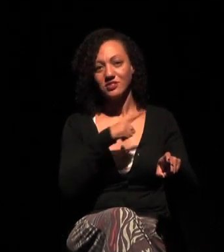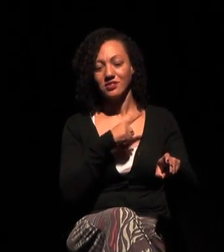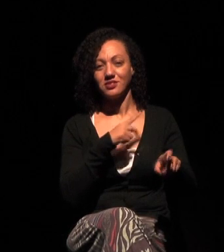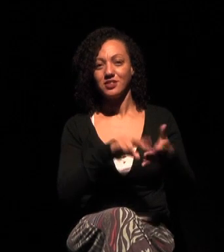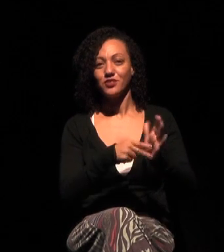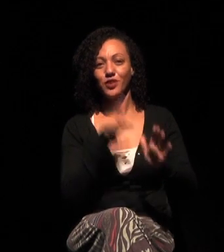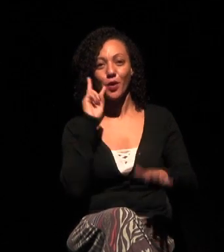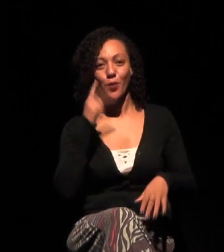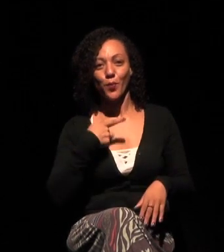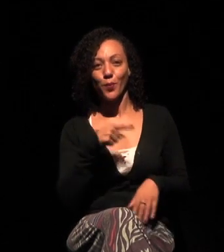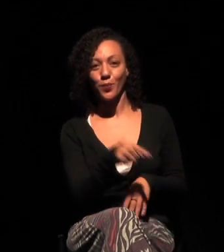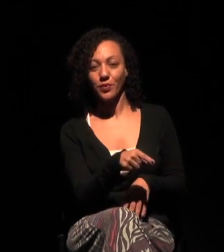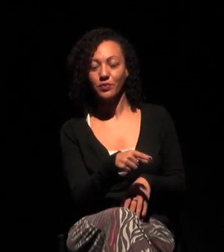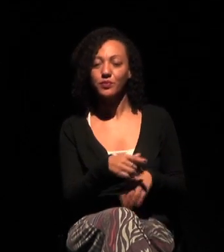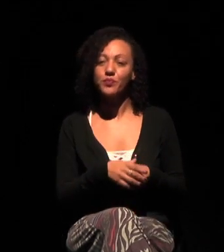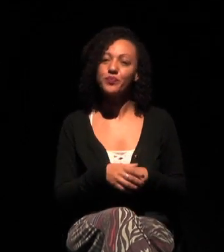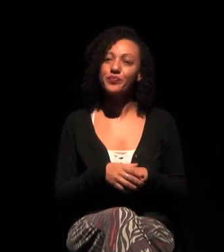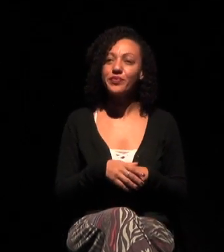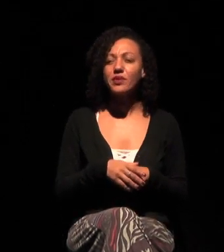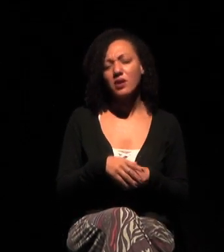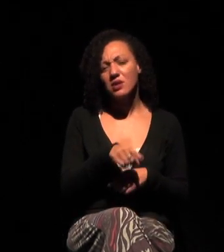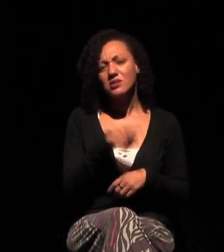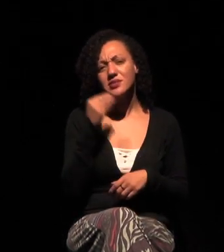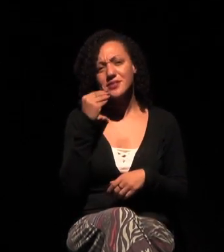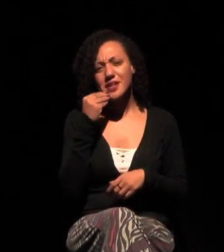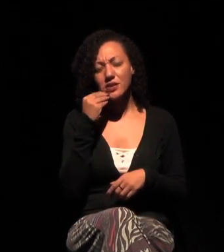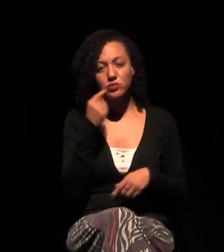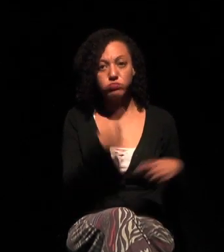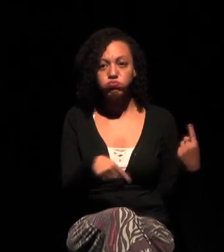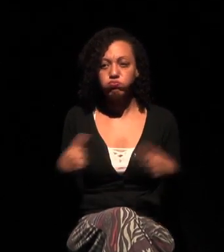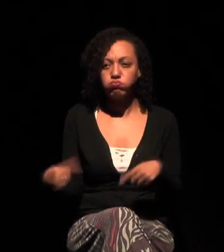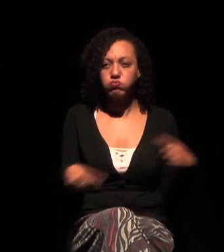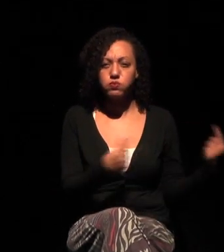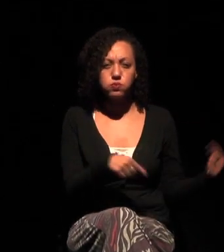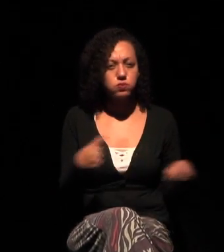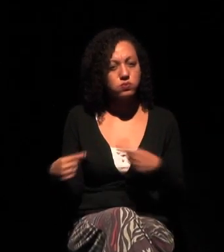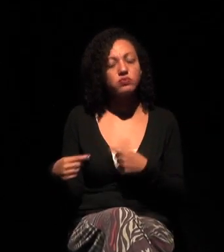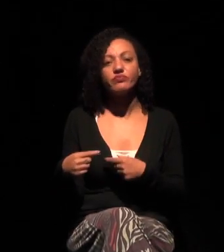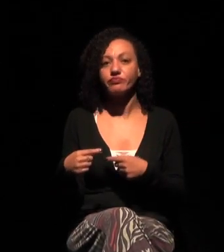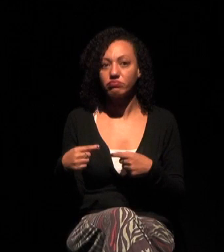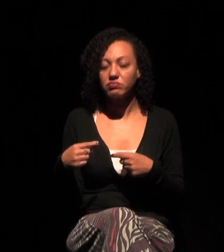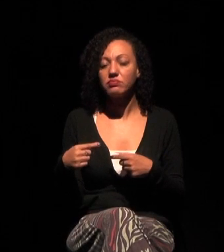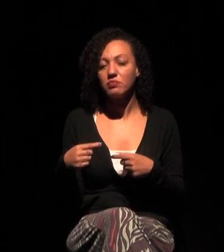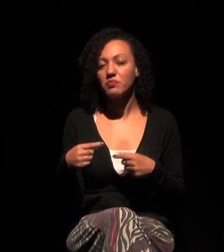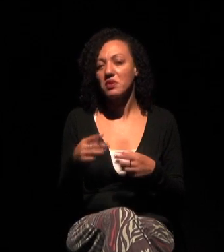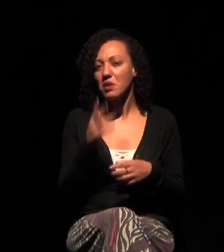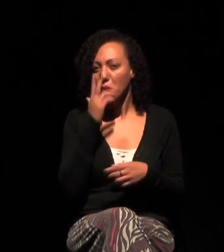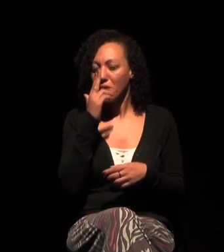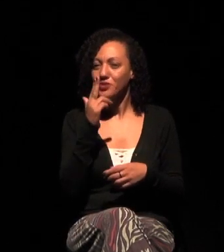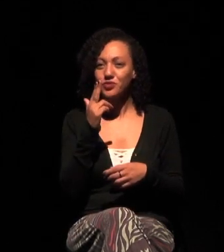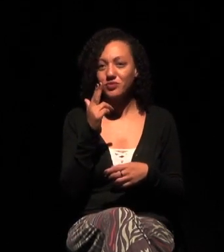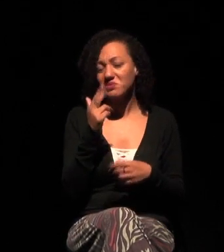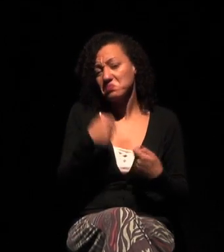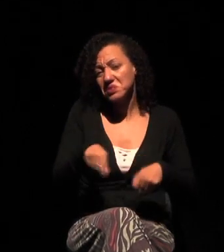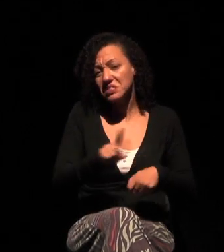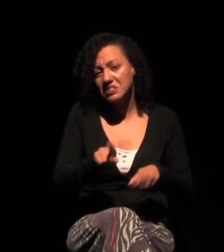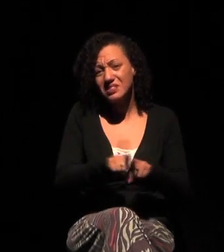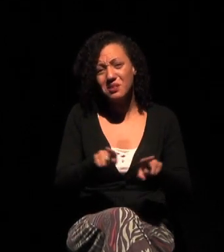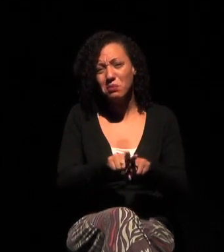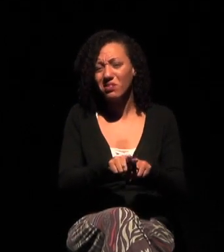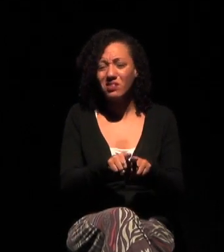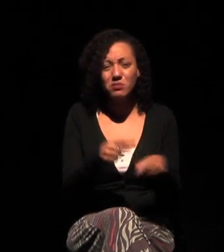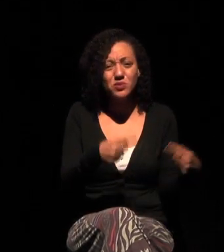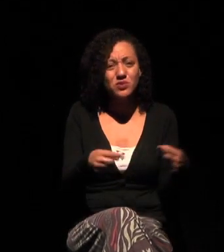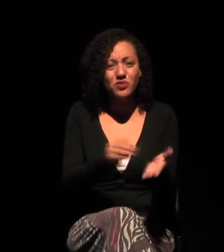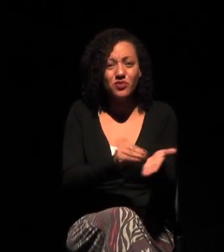esse teste tem exibido muita discussão é um teste que ele não é necessário nem suficiente porque alguma coisa